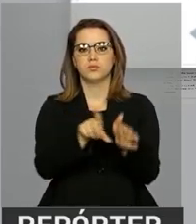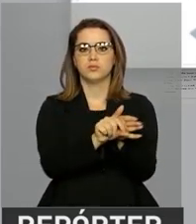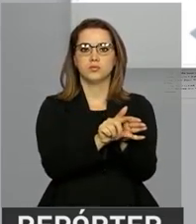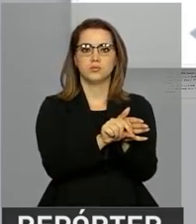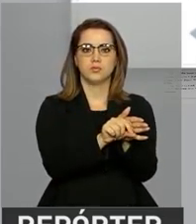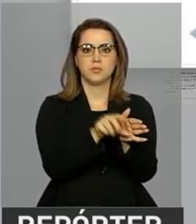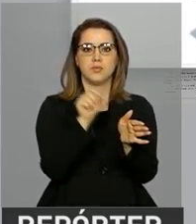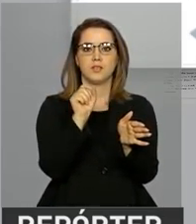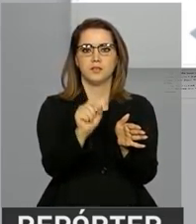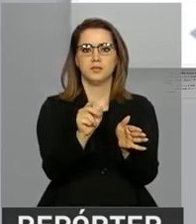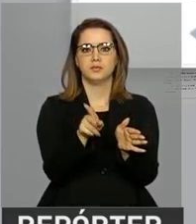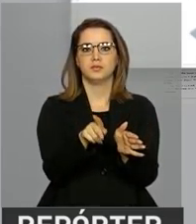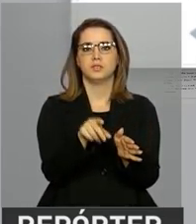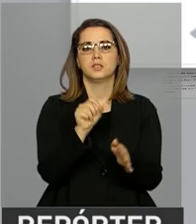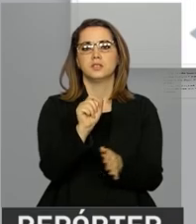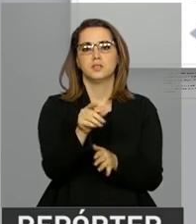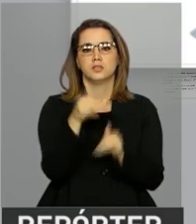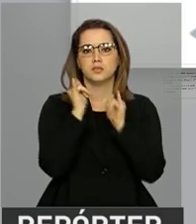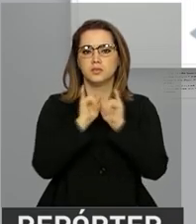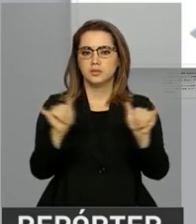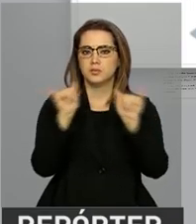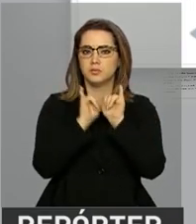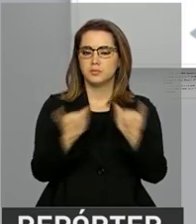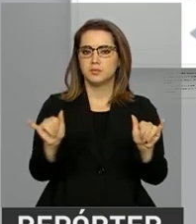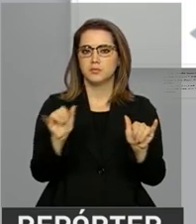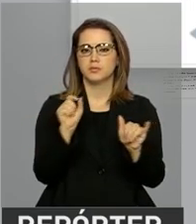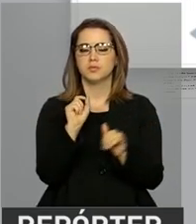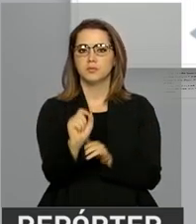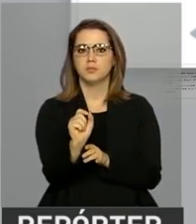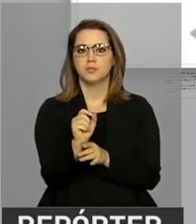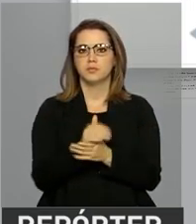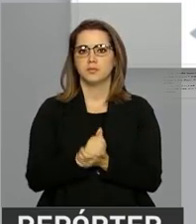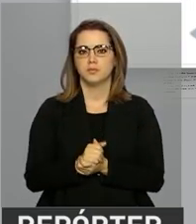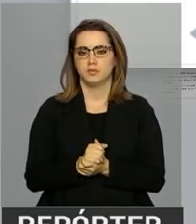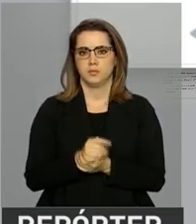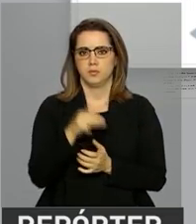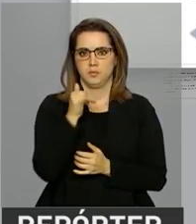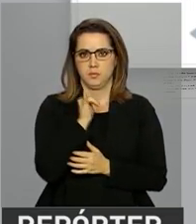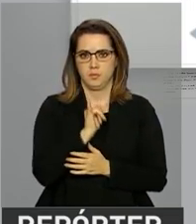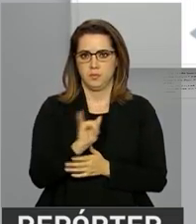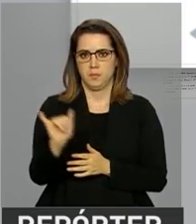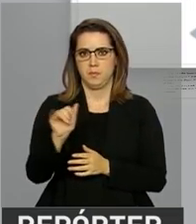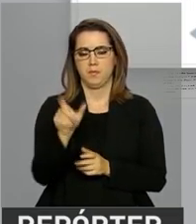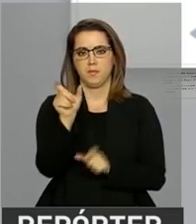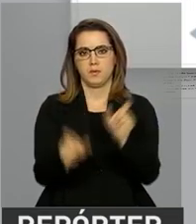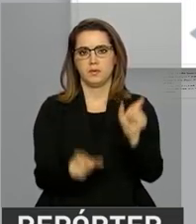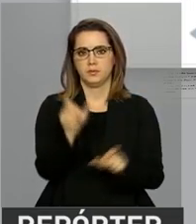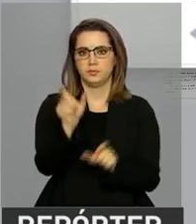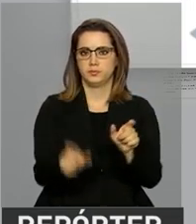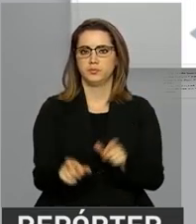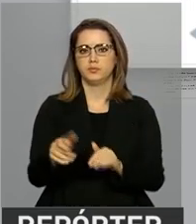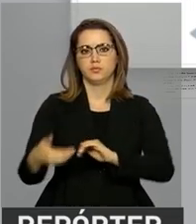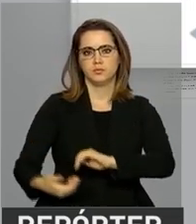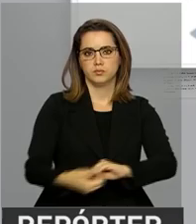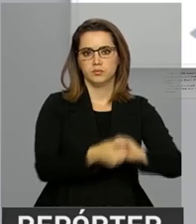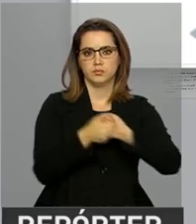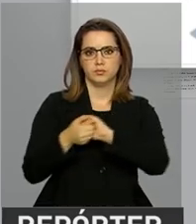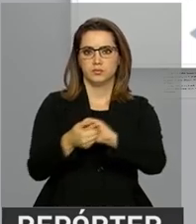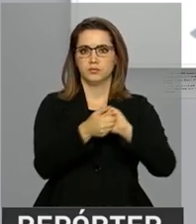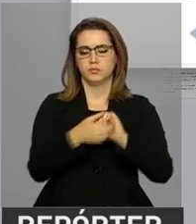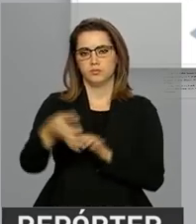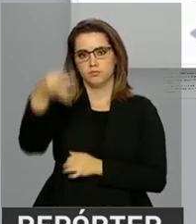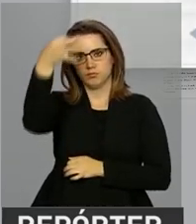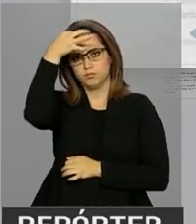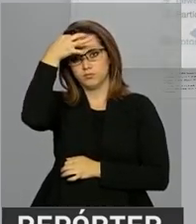do Papa pelas redes sociais. Ele pediu que os atletas sejam mensageiros da fraternidade e